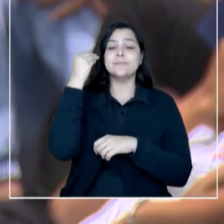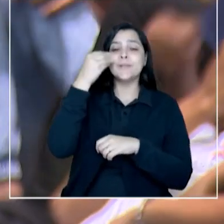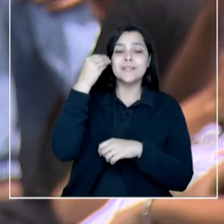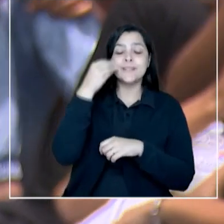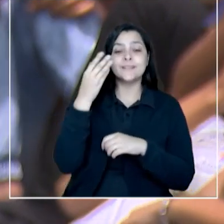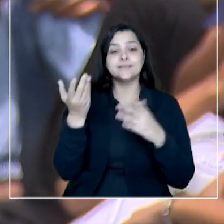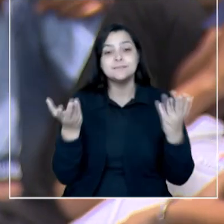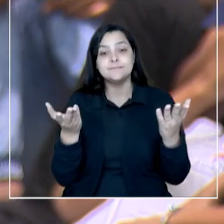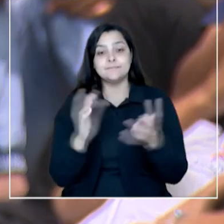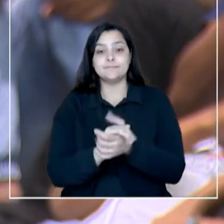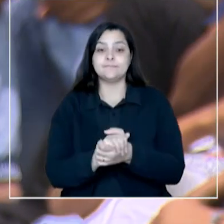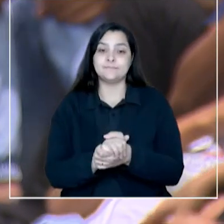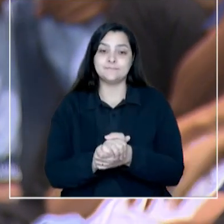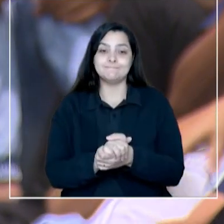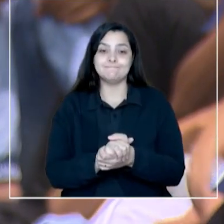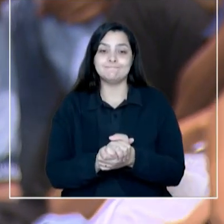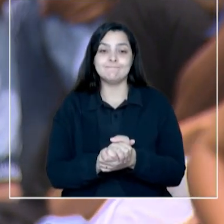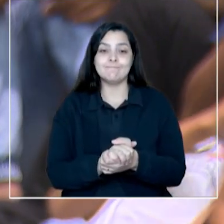tipo assim,